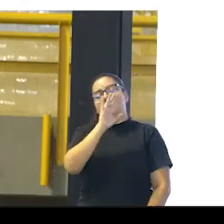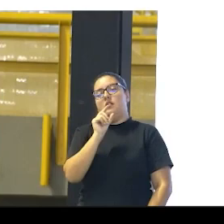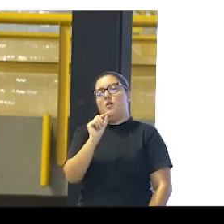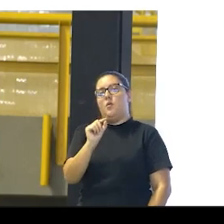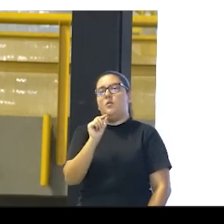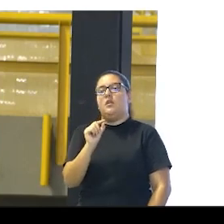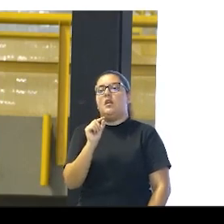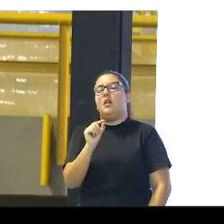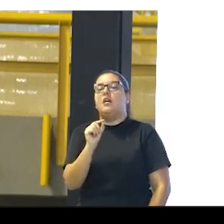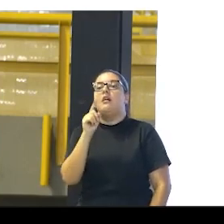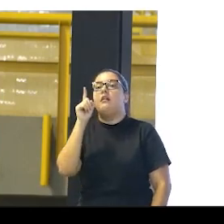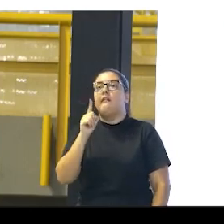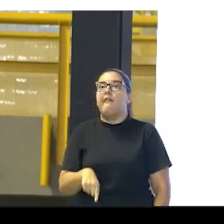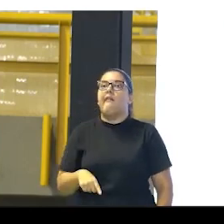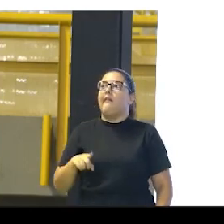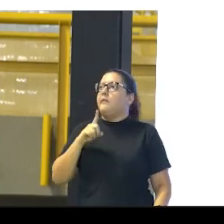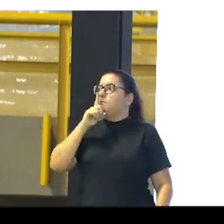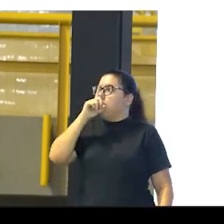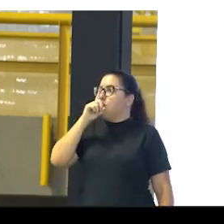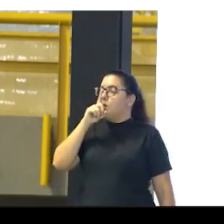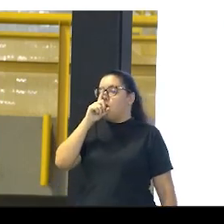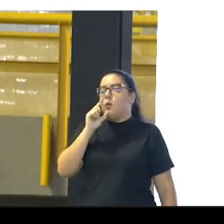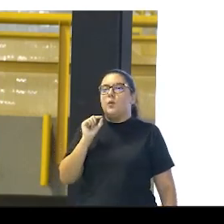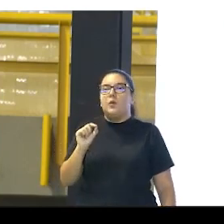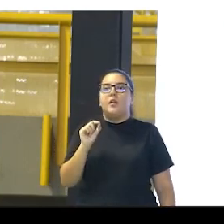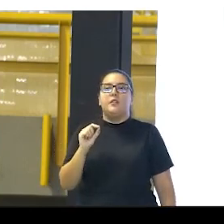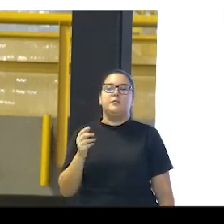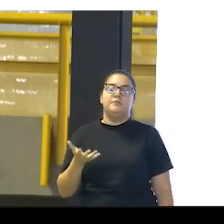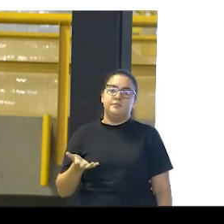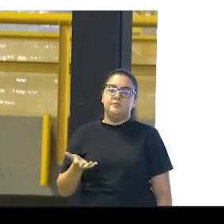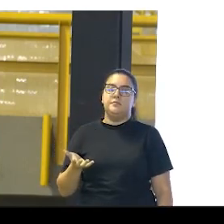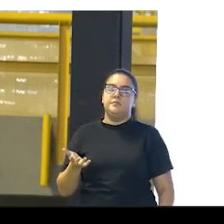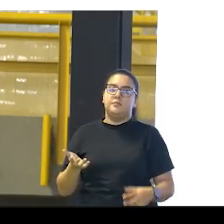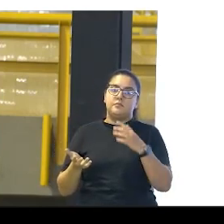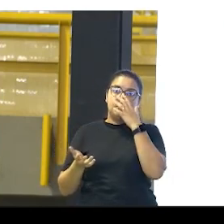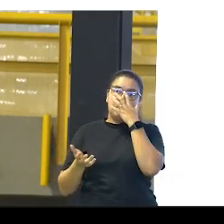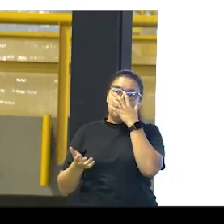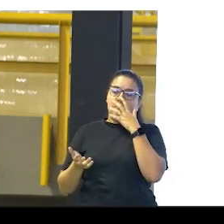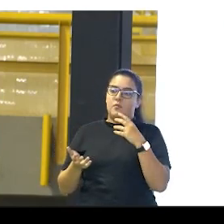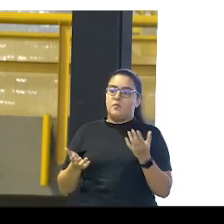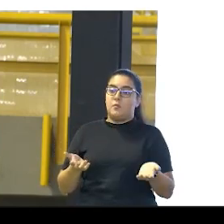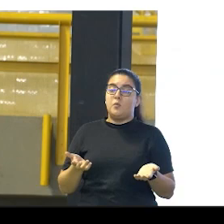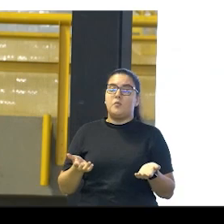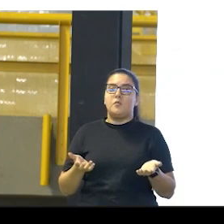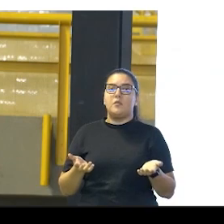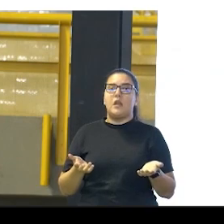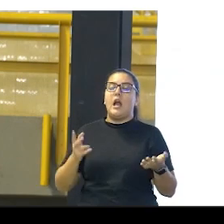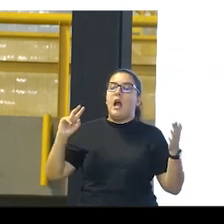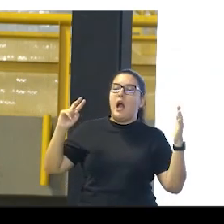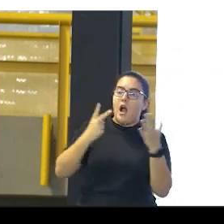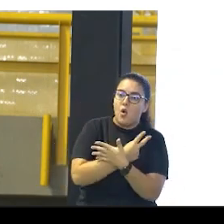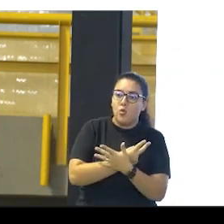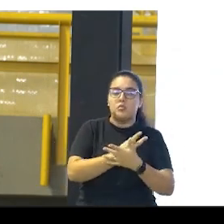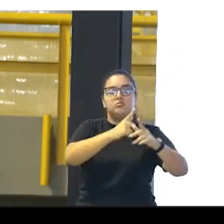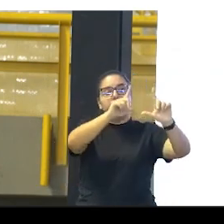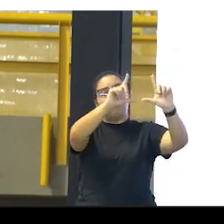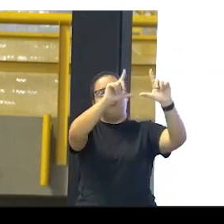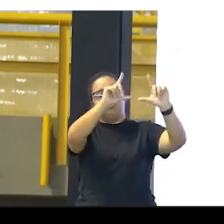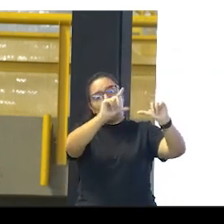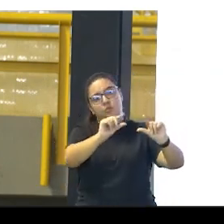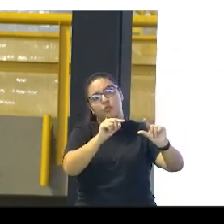da humanidade é exatamente fazer com que ocorra uma